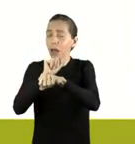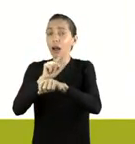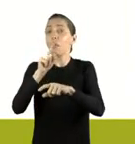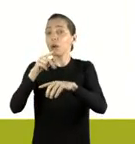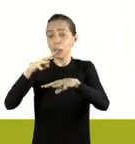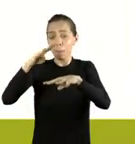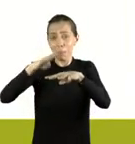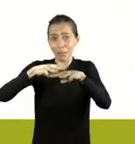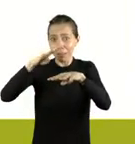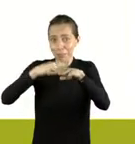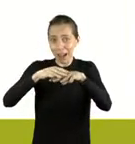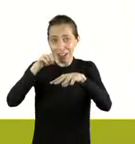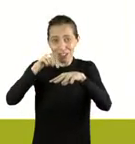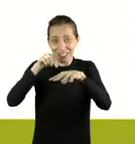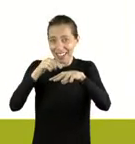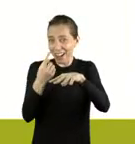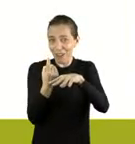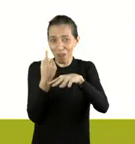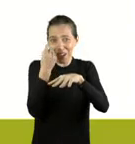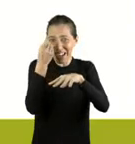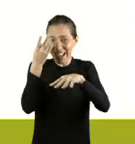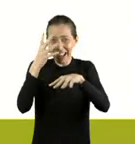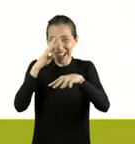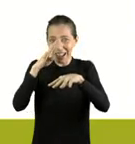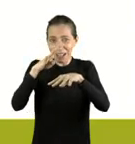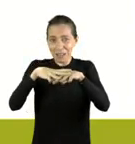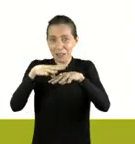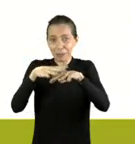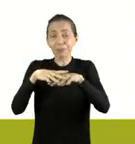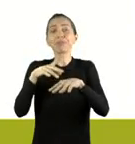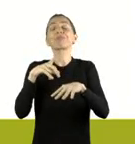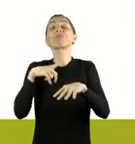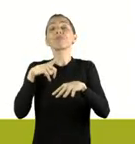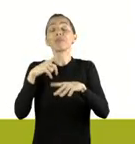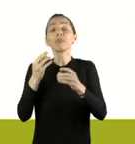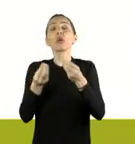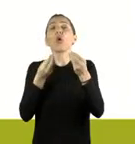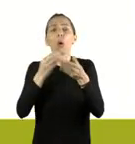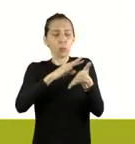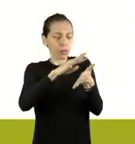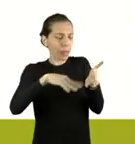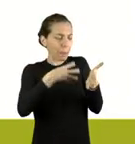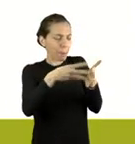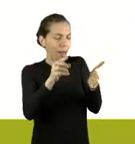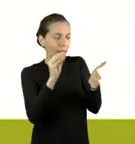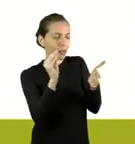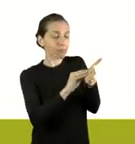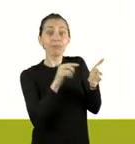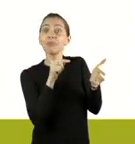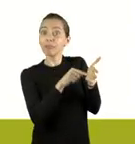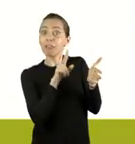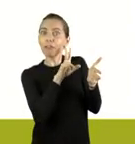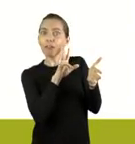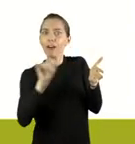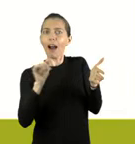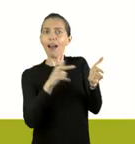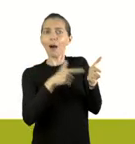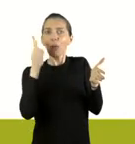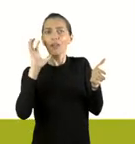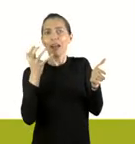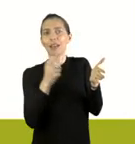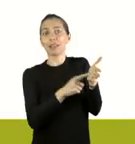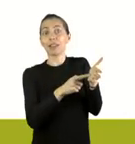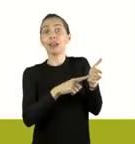a matemática é a matemática. Né? A gente colocou numa tabela. Isso vai acontecer? Sim. A gente vai conquistar,